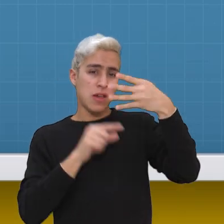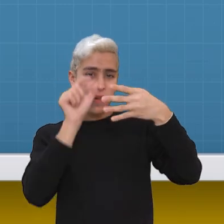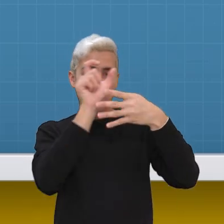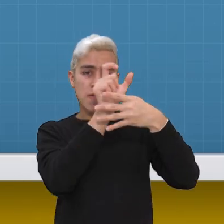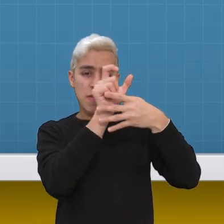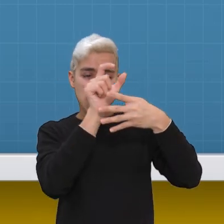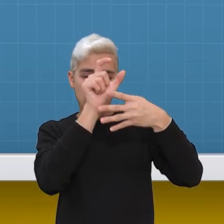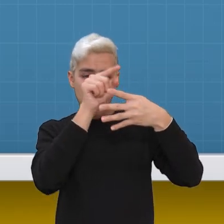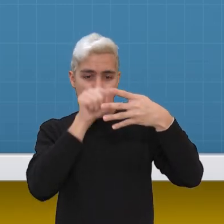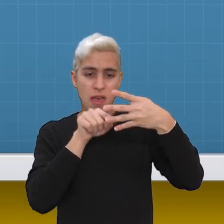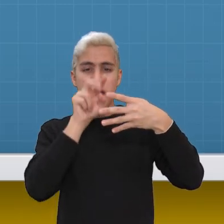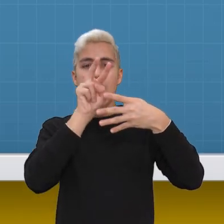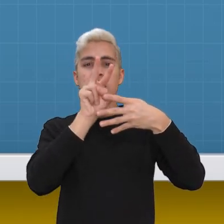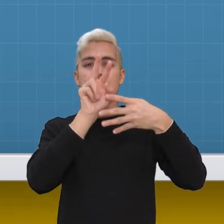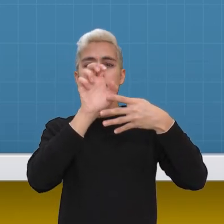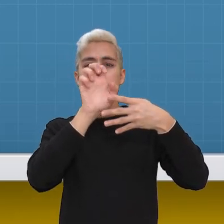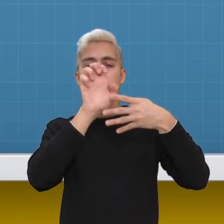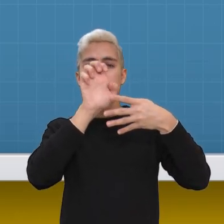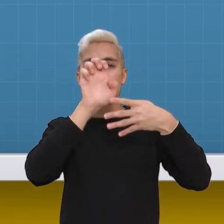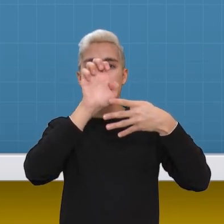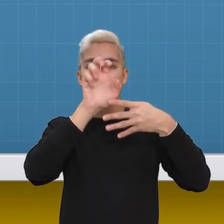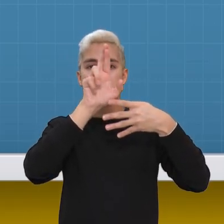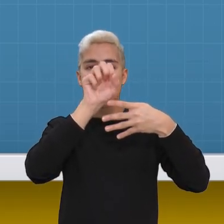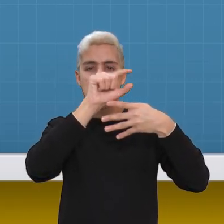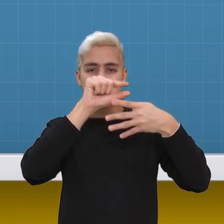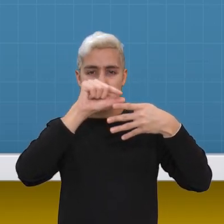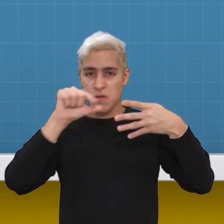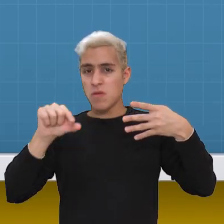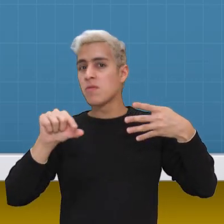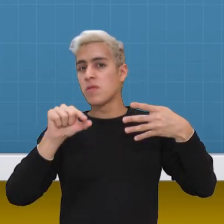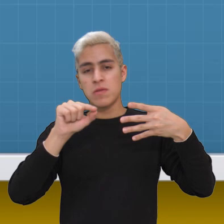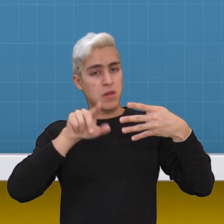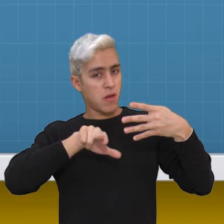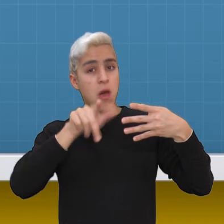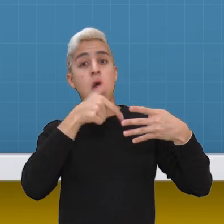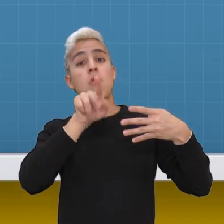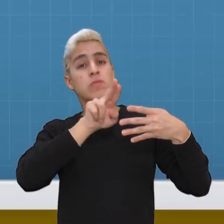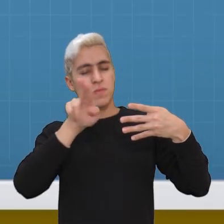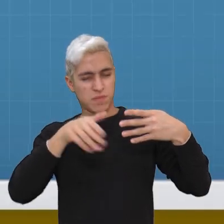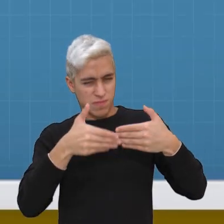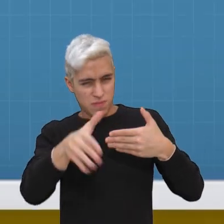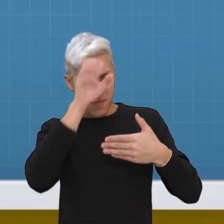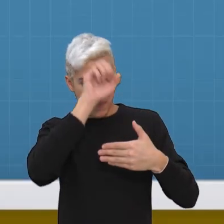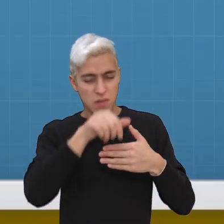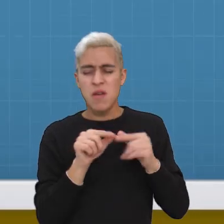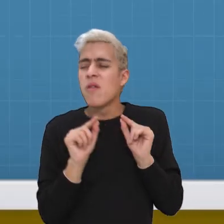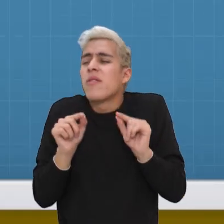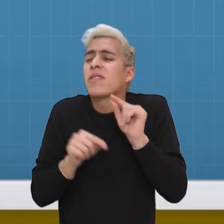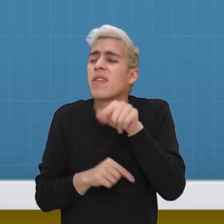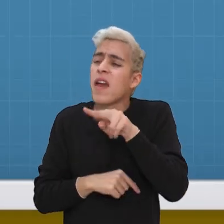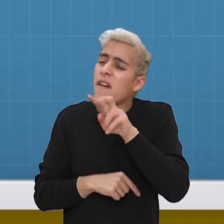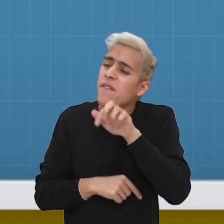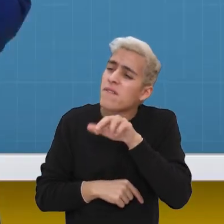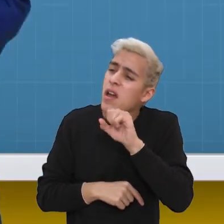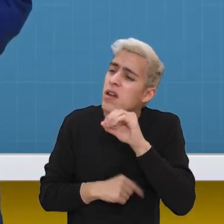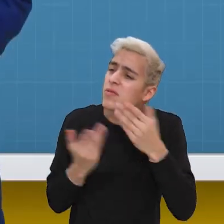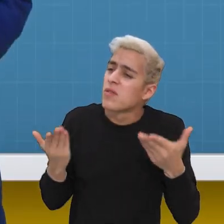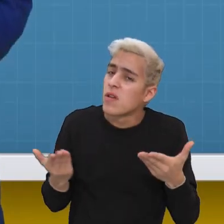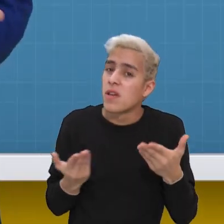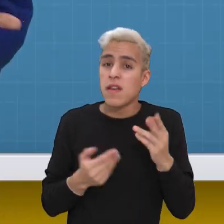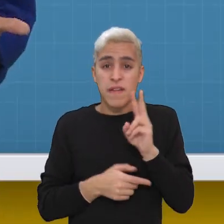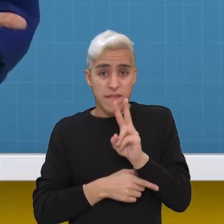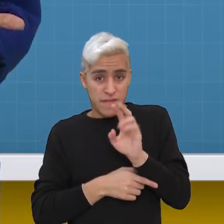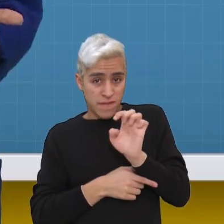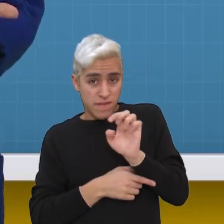4 versos era um verso, mas na verdade é outro nome que você vai aprender agora. Então, o que é verso, professora?